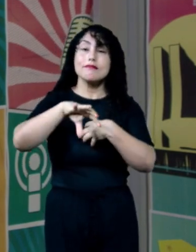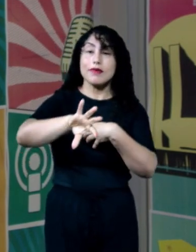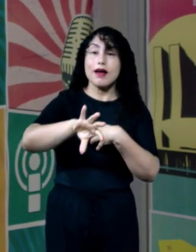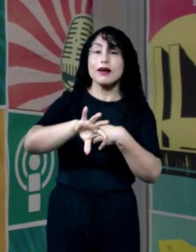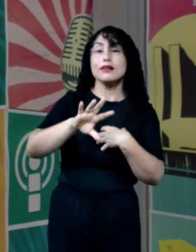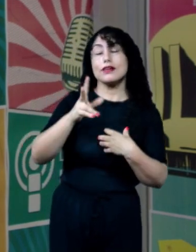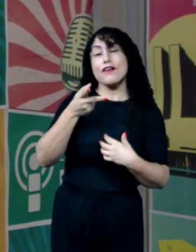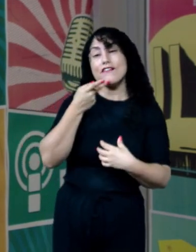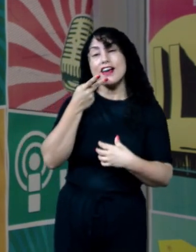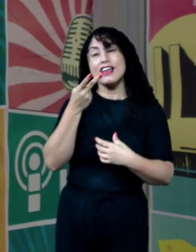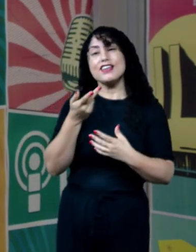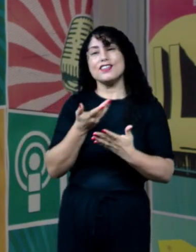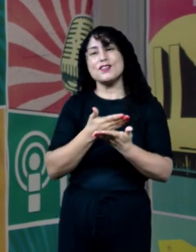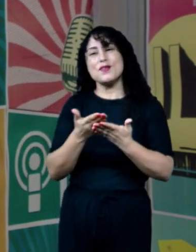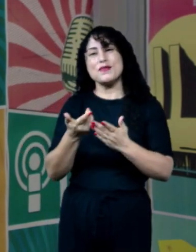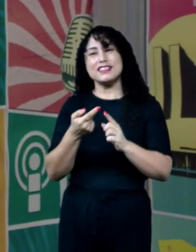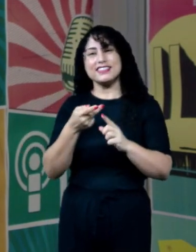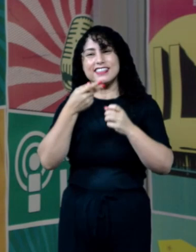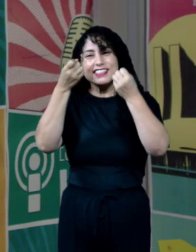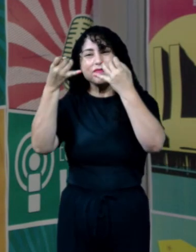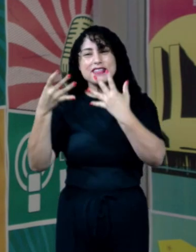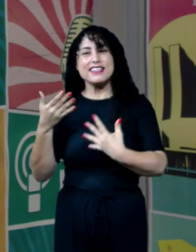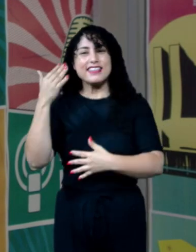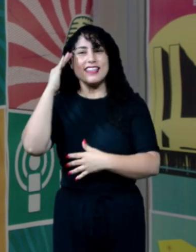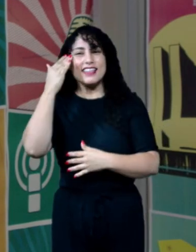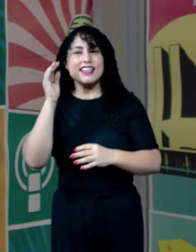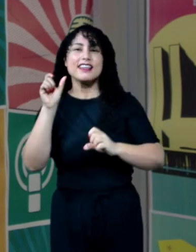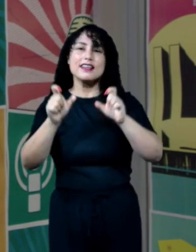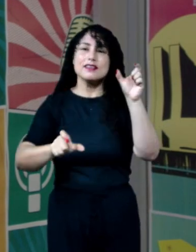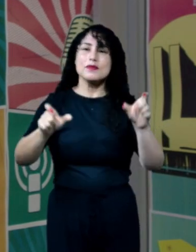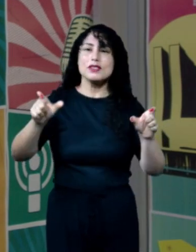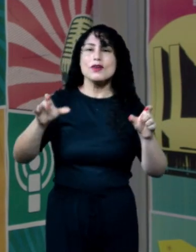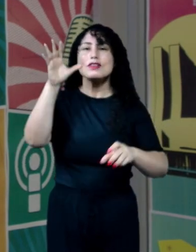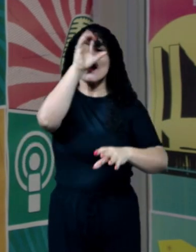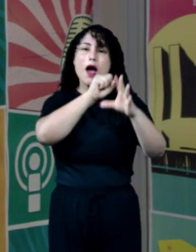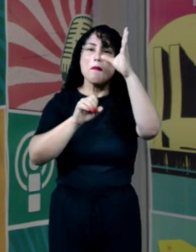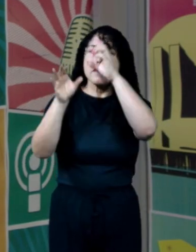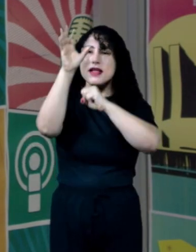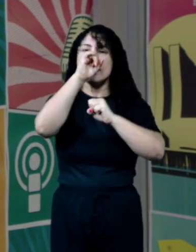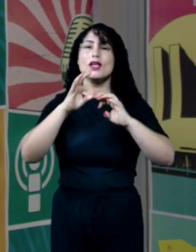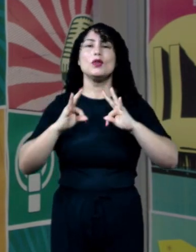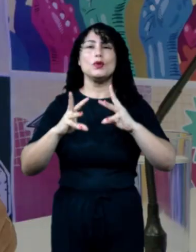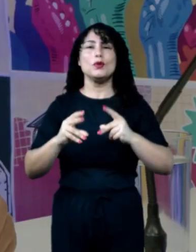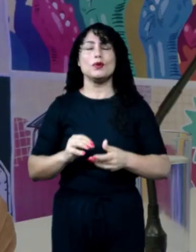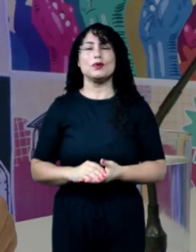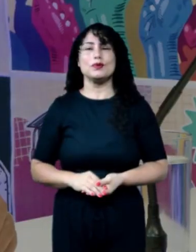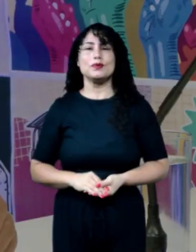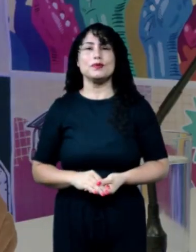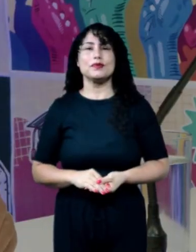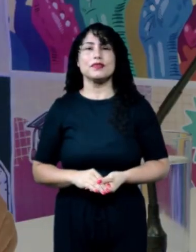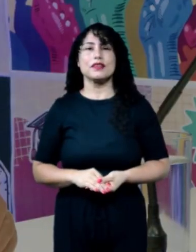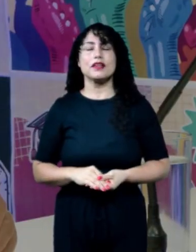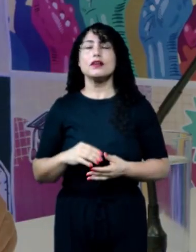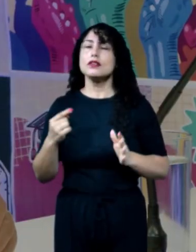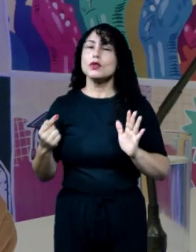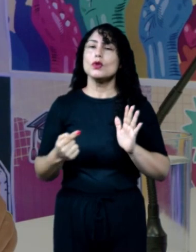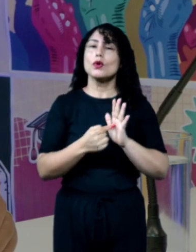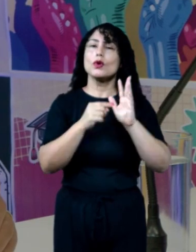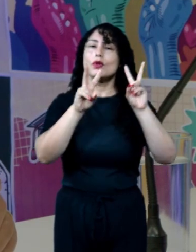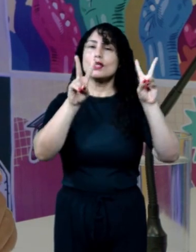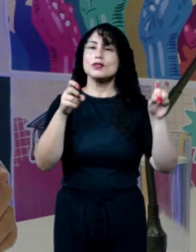falei no início da fala. Entender que todo mundo aqui está aprendendo. E você tocou num assunto